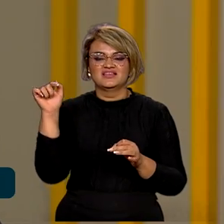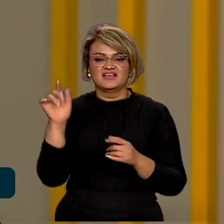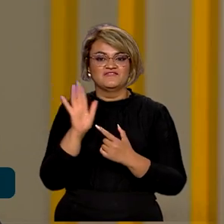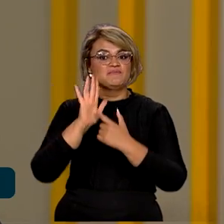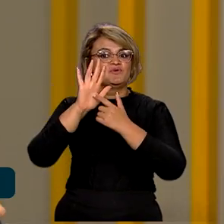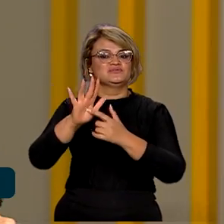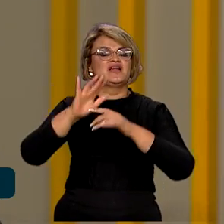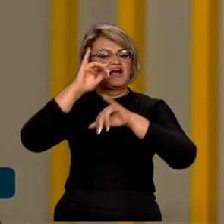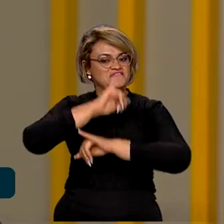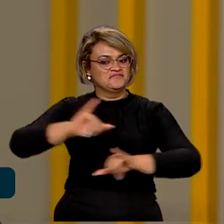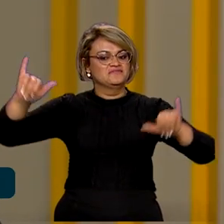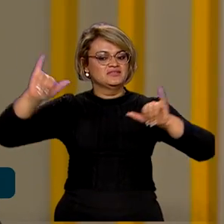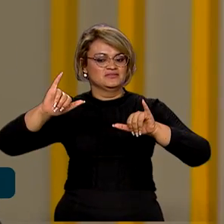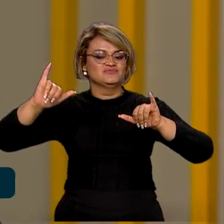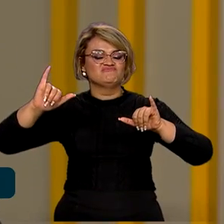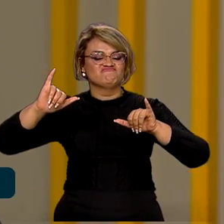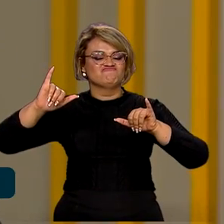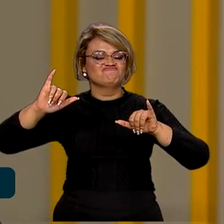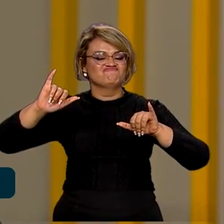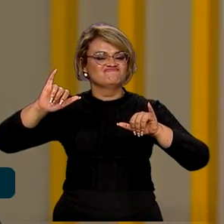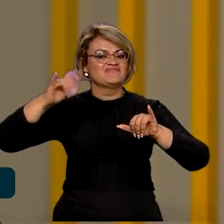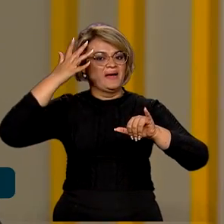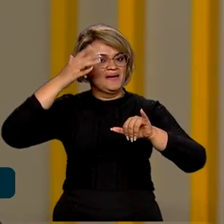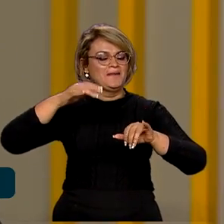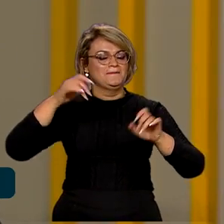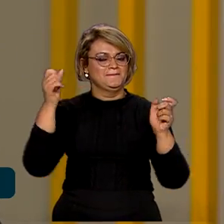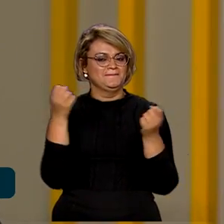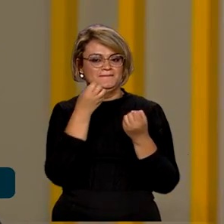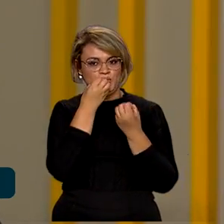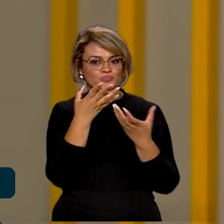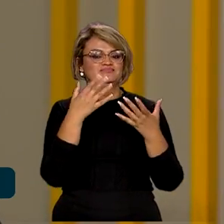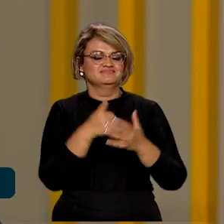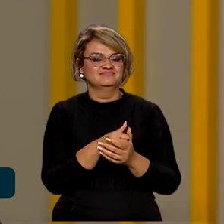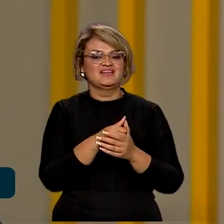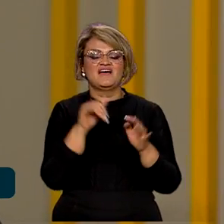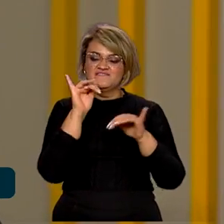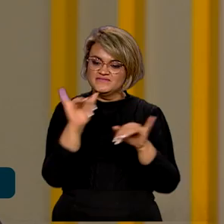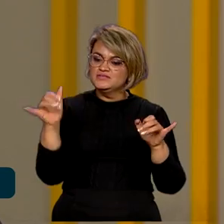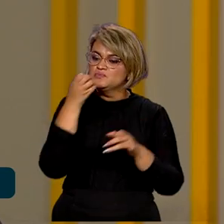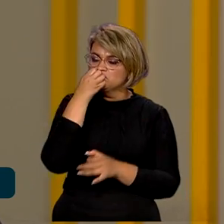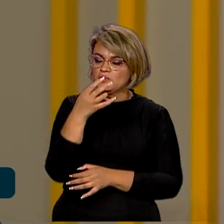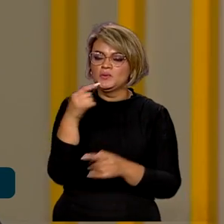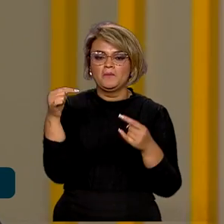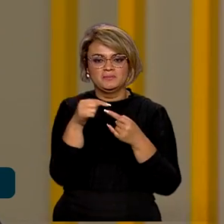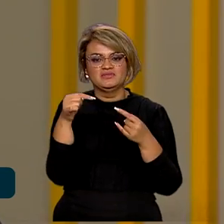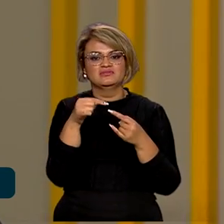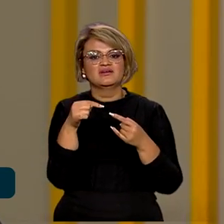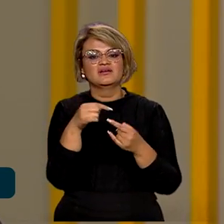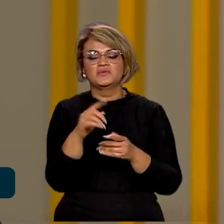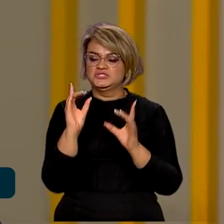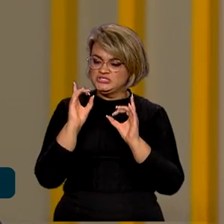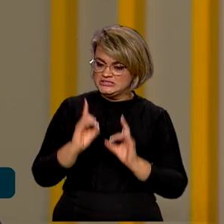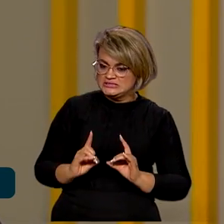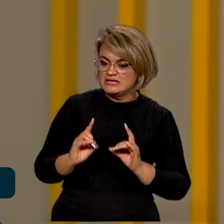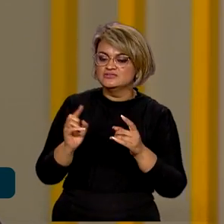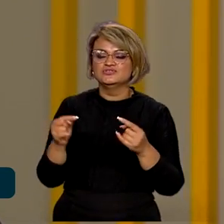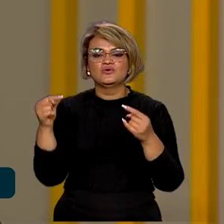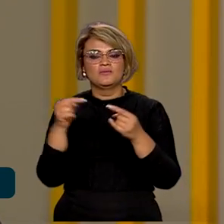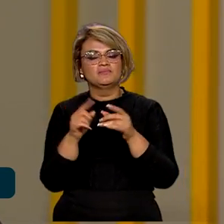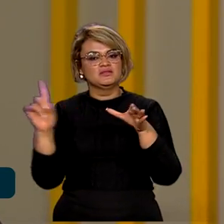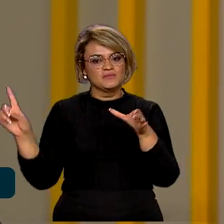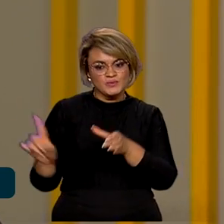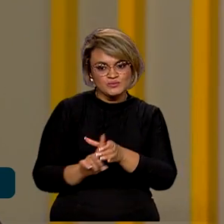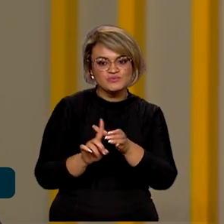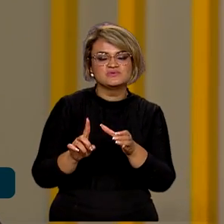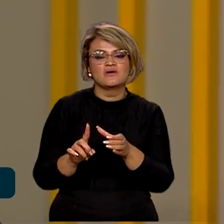com anúncios assim, que são anúncios muito, muito potentes, porque esses anúncios têm a ver, né, com a dignidade, com a